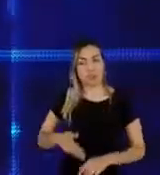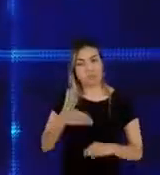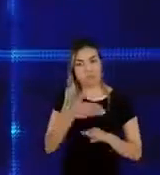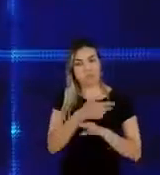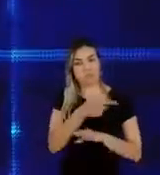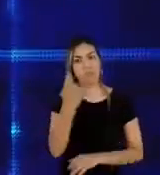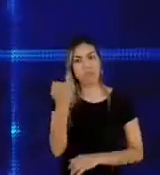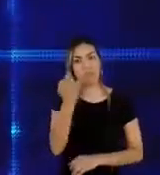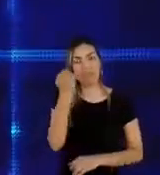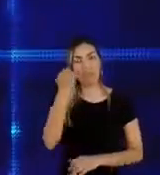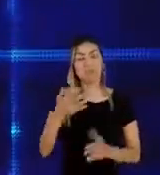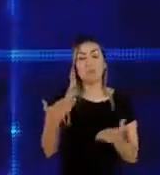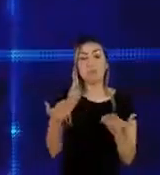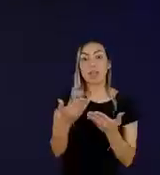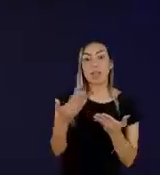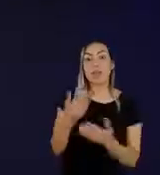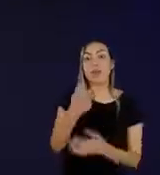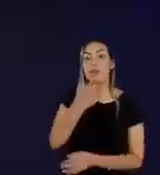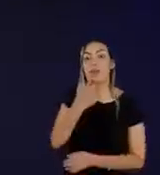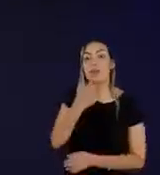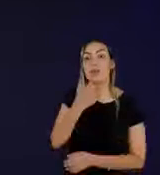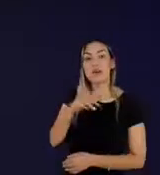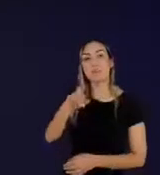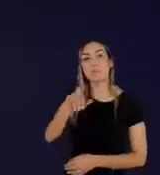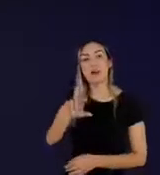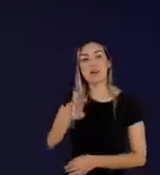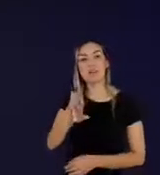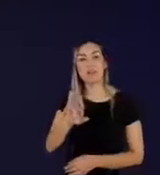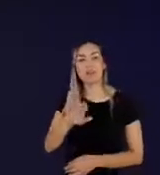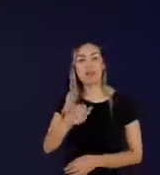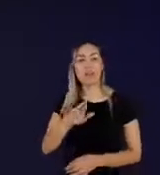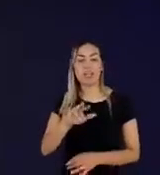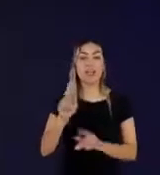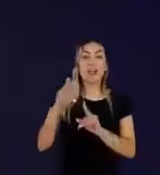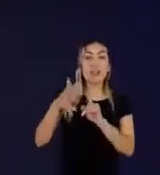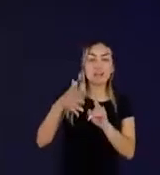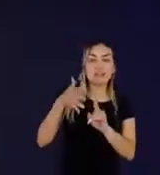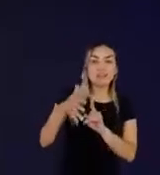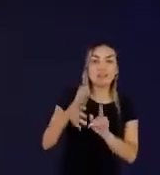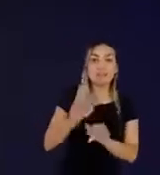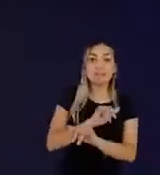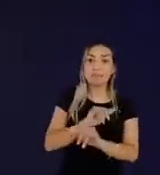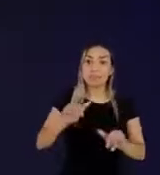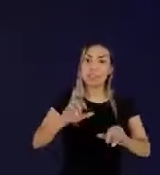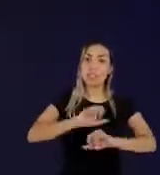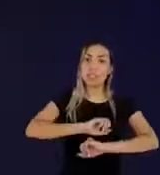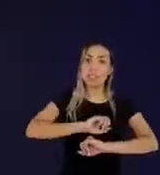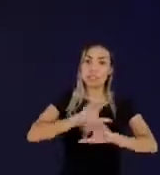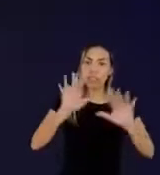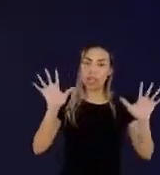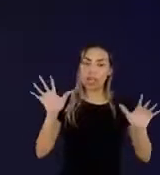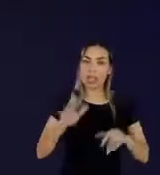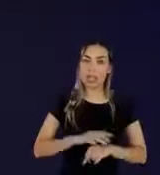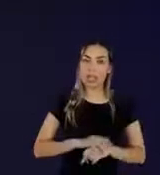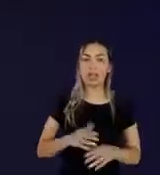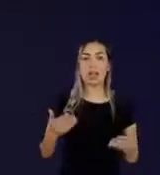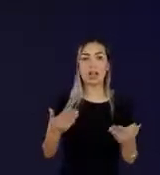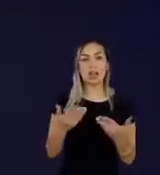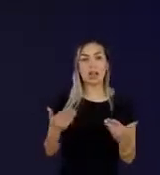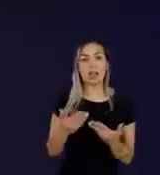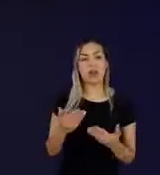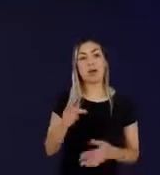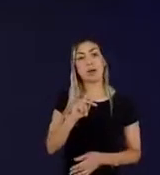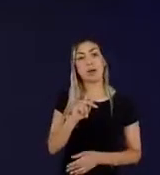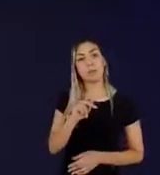amigo Madureira, eu só quero deixar claro que o plano que foi chamado de Pequi, não tem relação